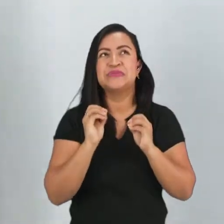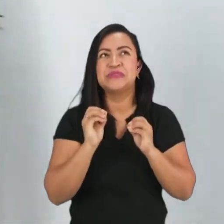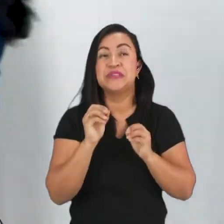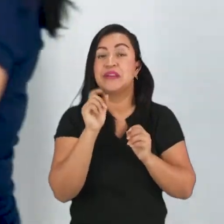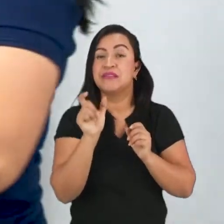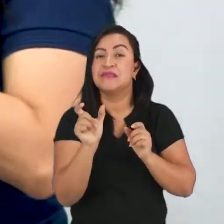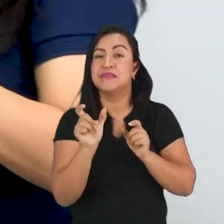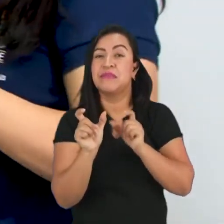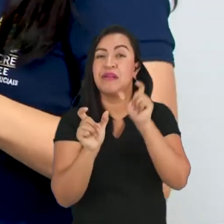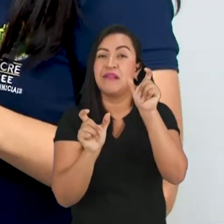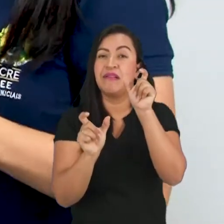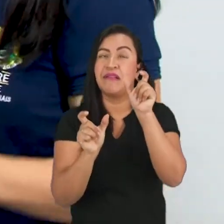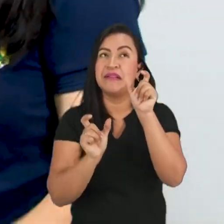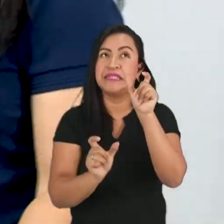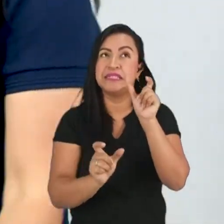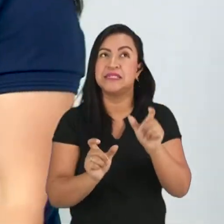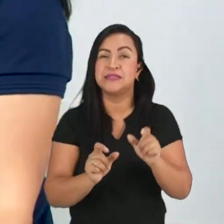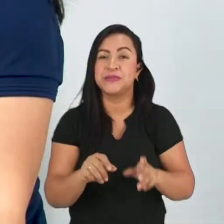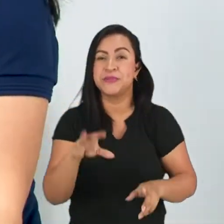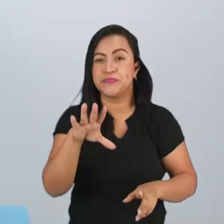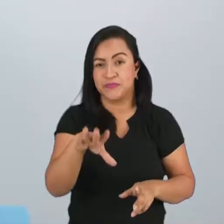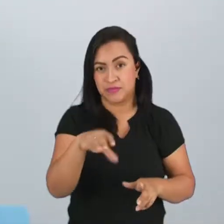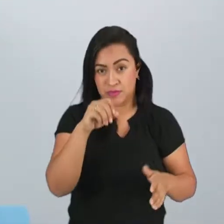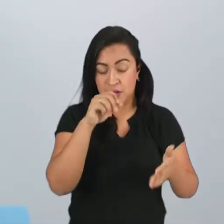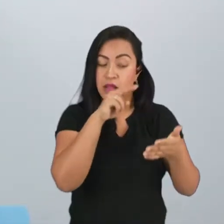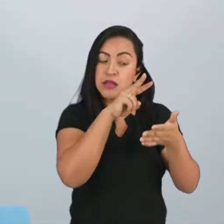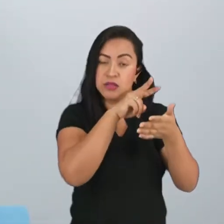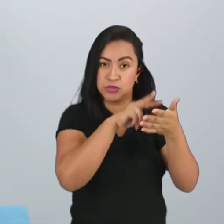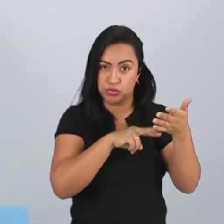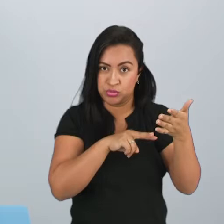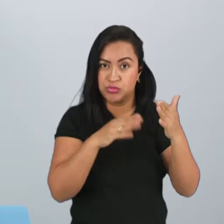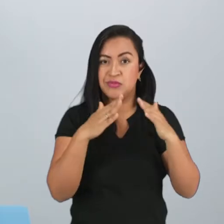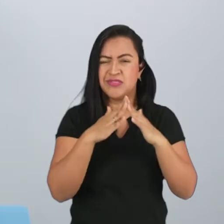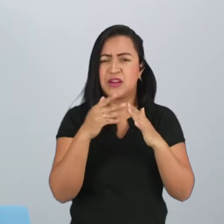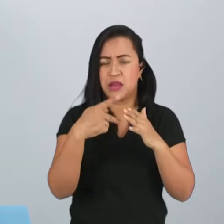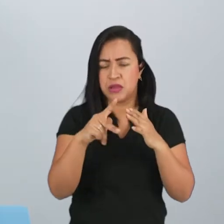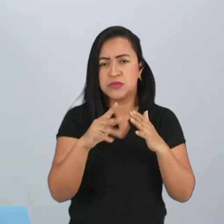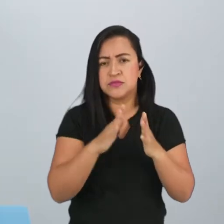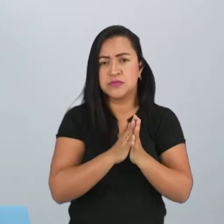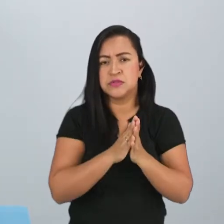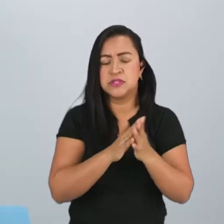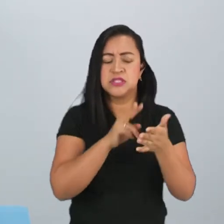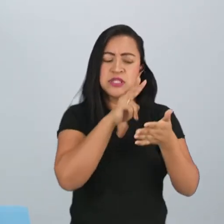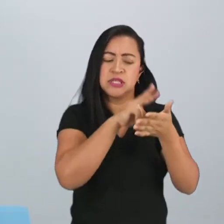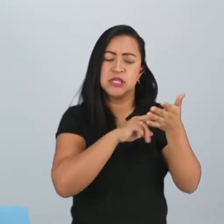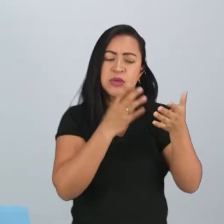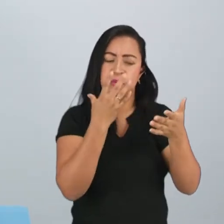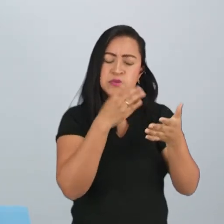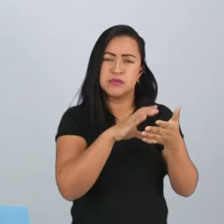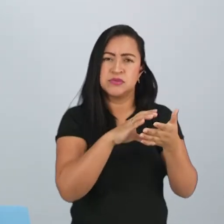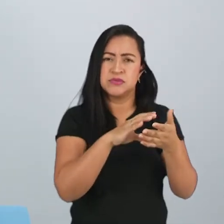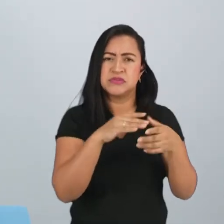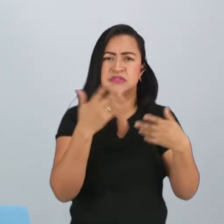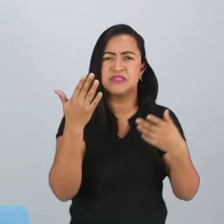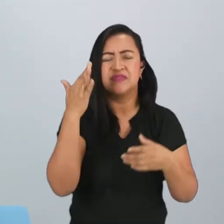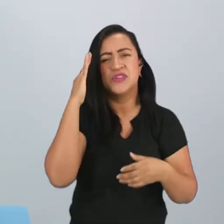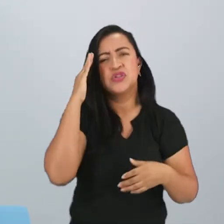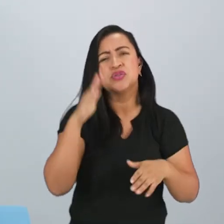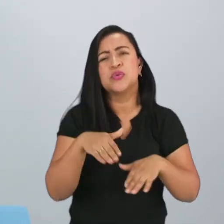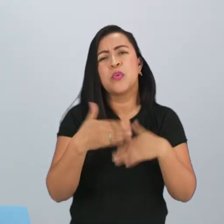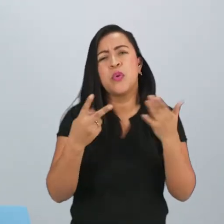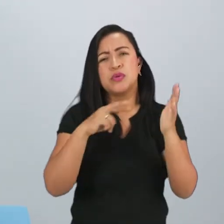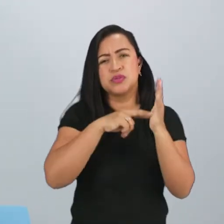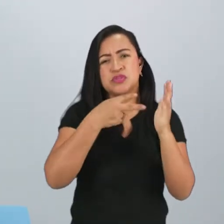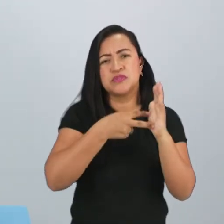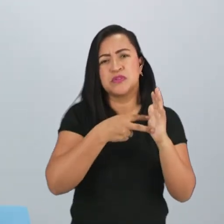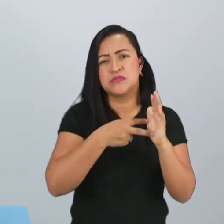barranco. Vocês pegam, façam a leitura de um texto em casa, leiam com atenção e vejam qual a palavra que você não sabe o significado. Faça